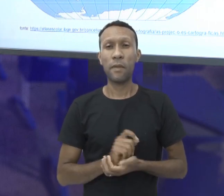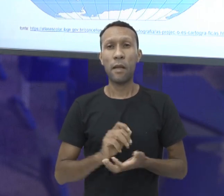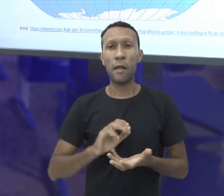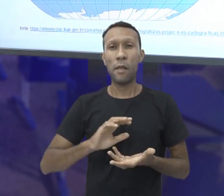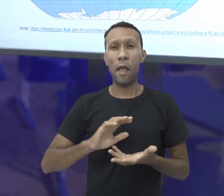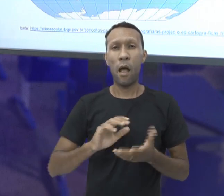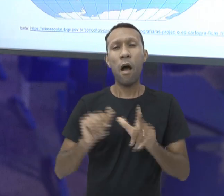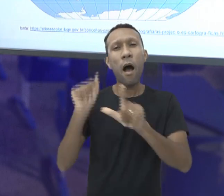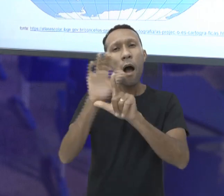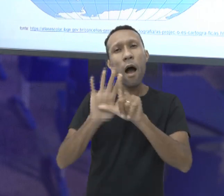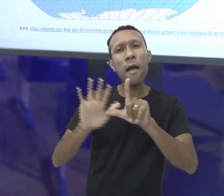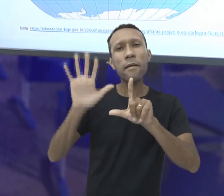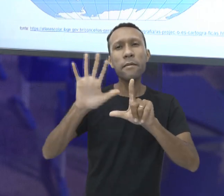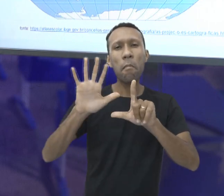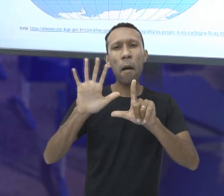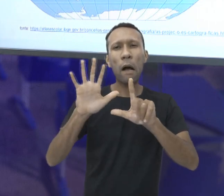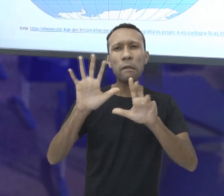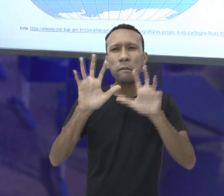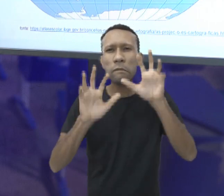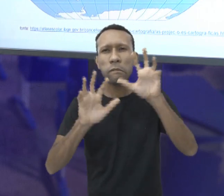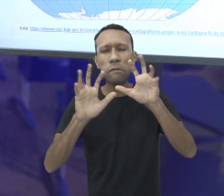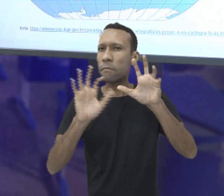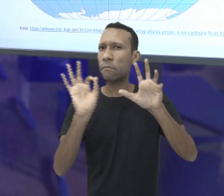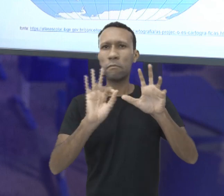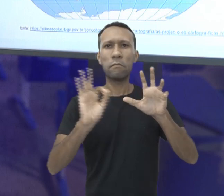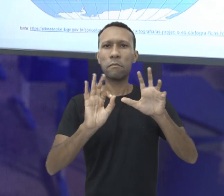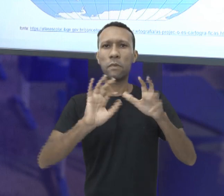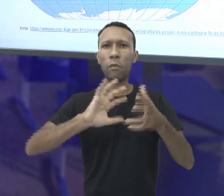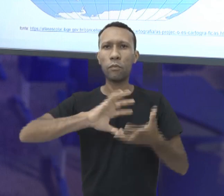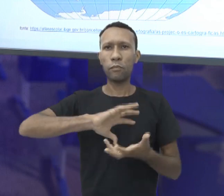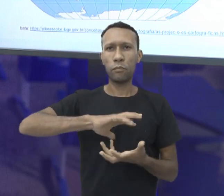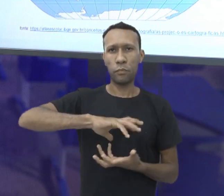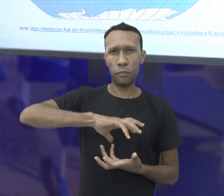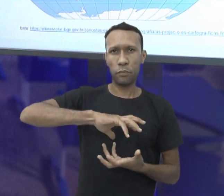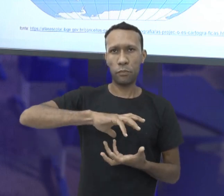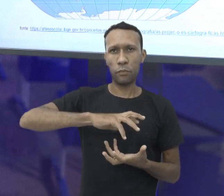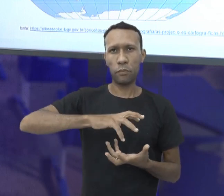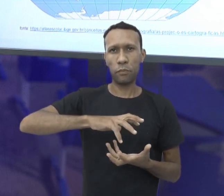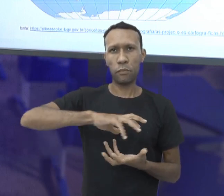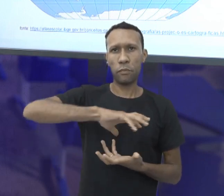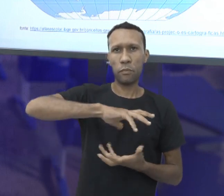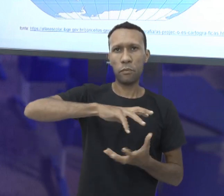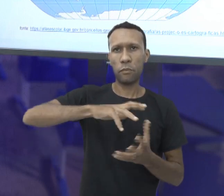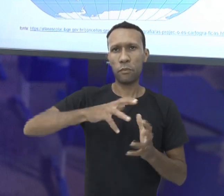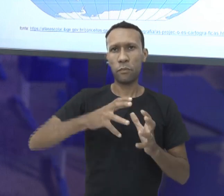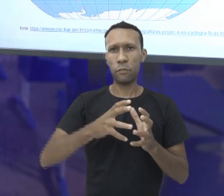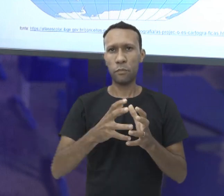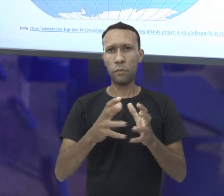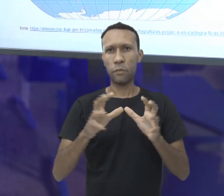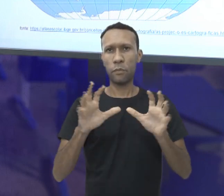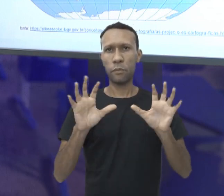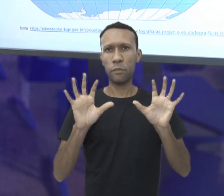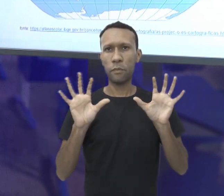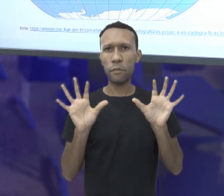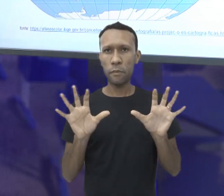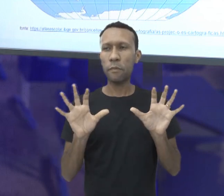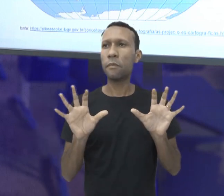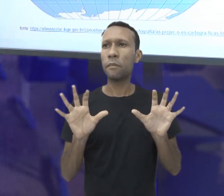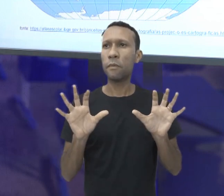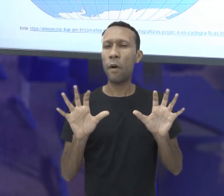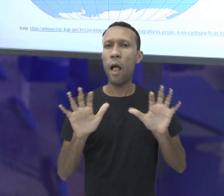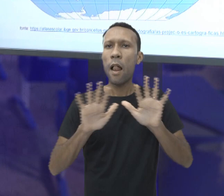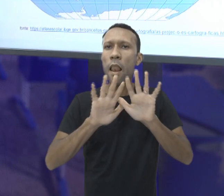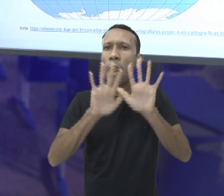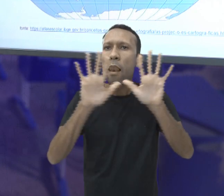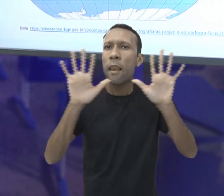a imagem. Ela mostra a imagem real sem desfigurar nem os países do hemisfério norte,